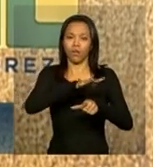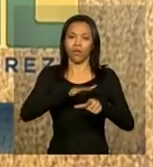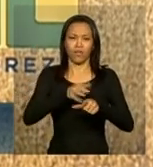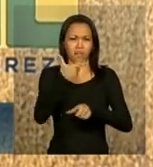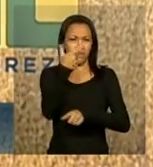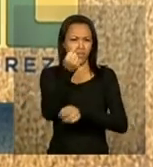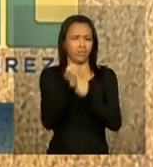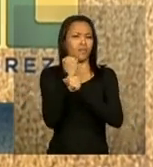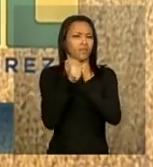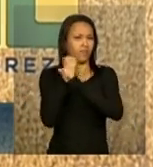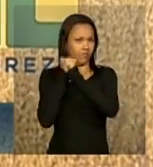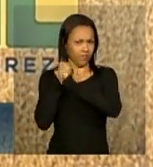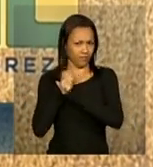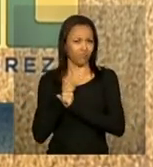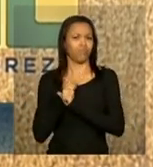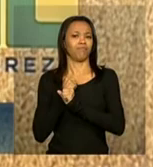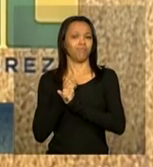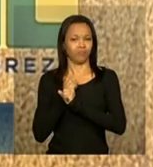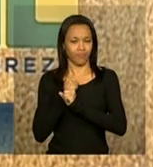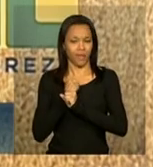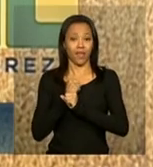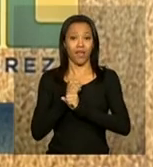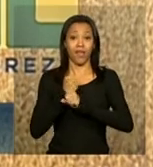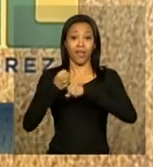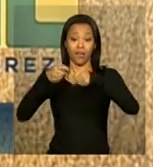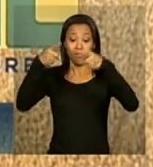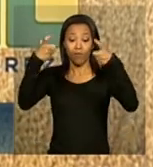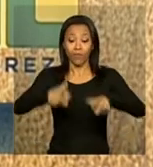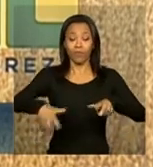20 anos atrás era a terra do meio.